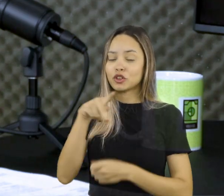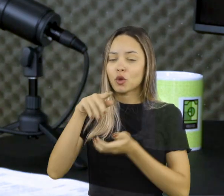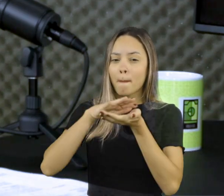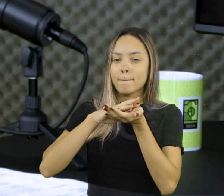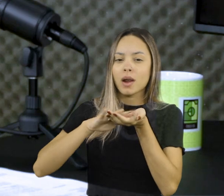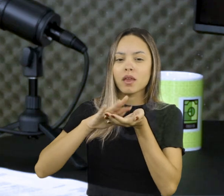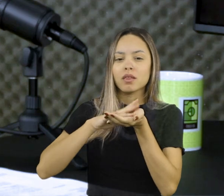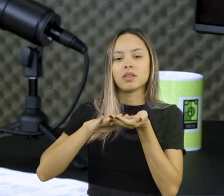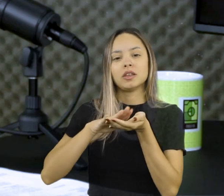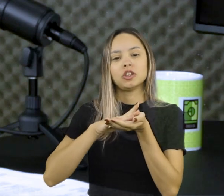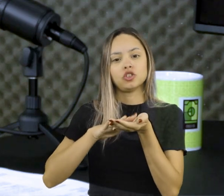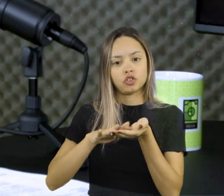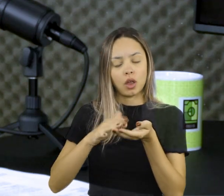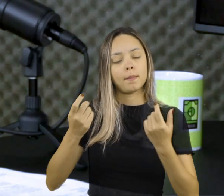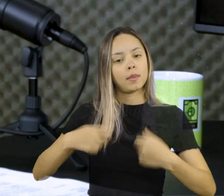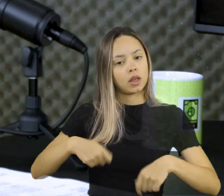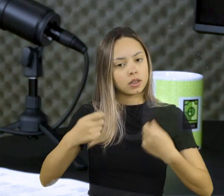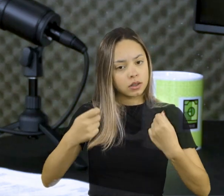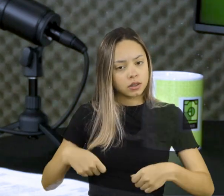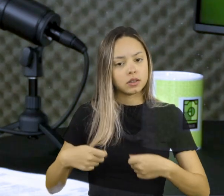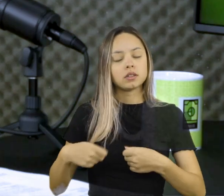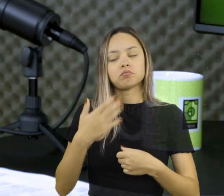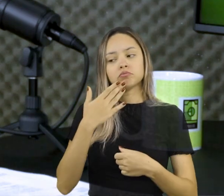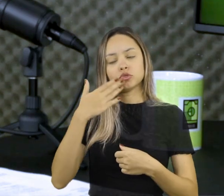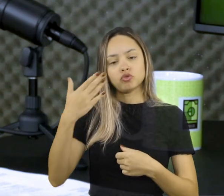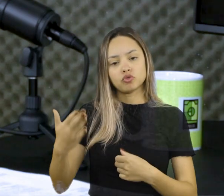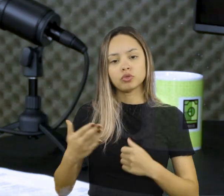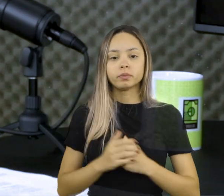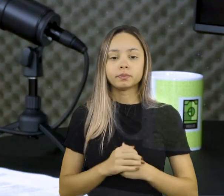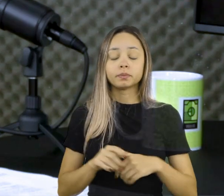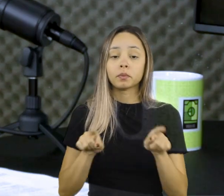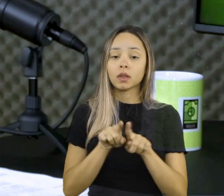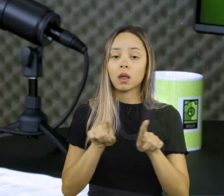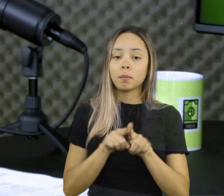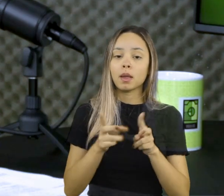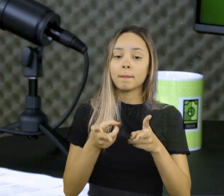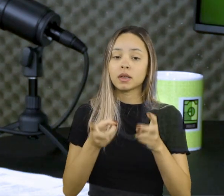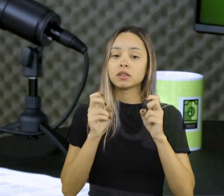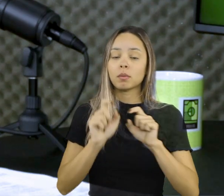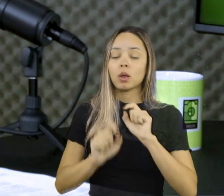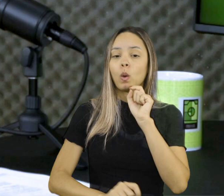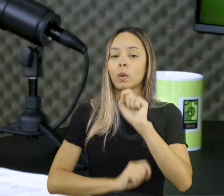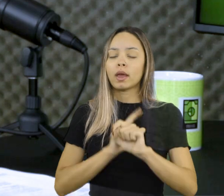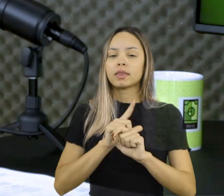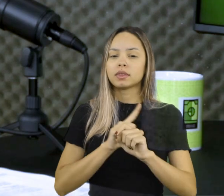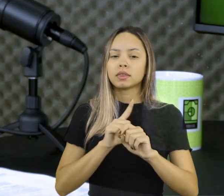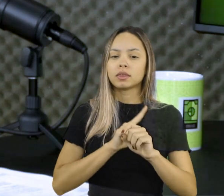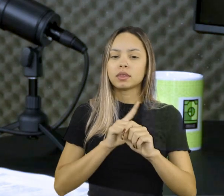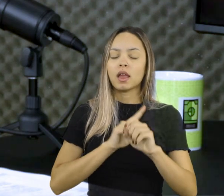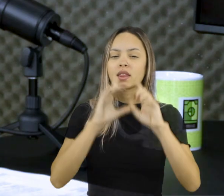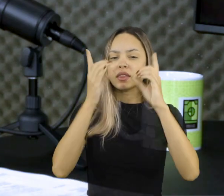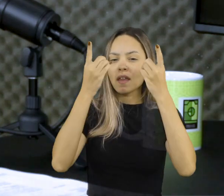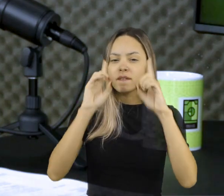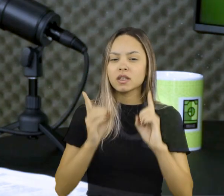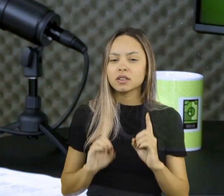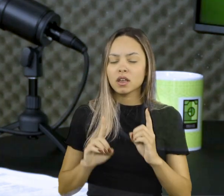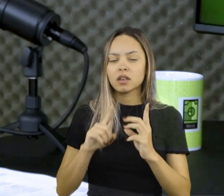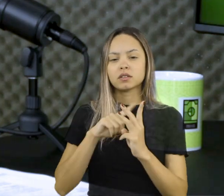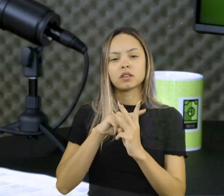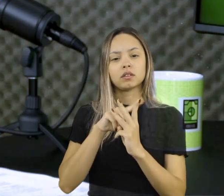então temos que convocar. A gente percebeu que Hugo tem deficiência no que a gente chama de tripé, que